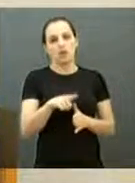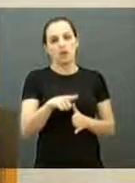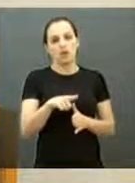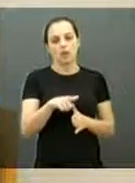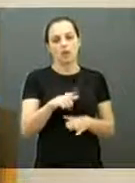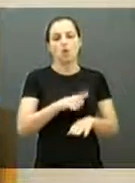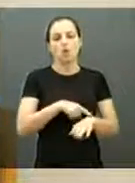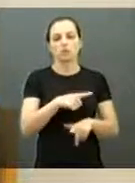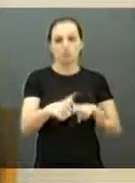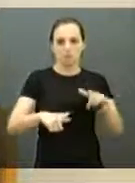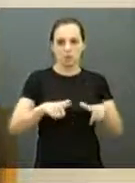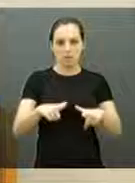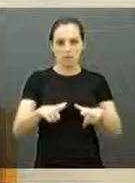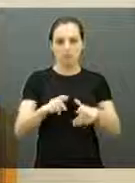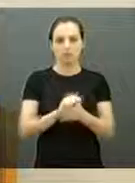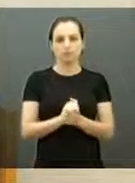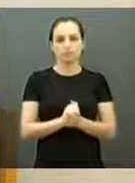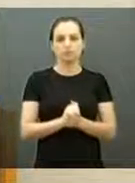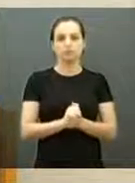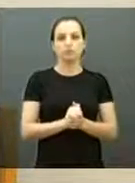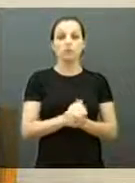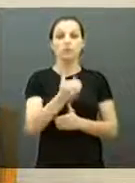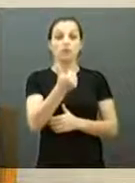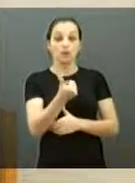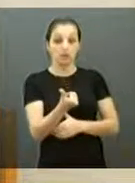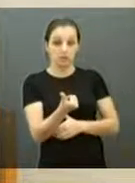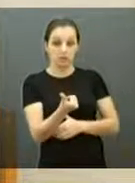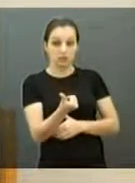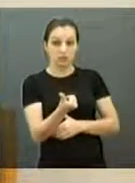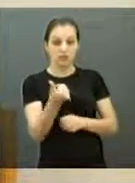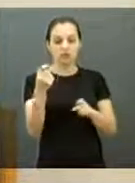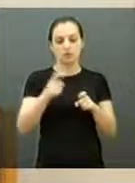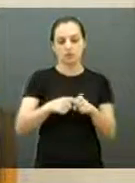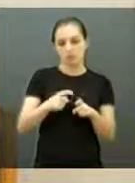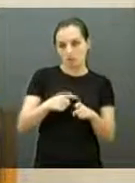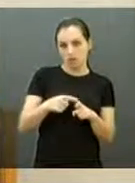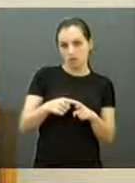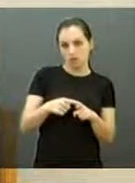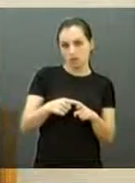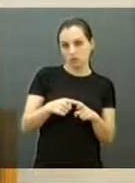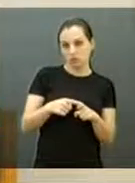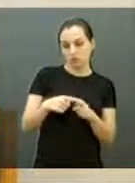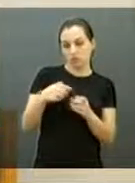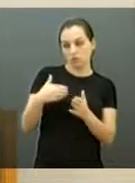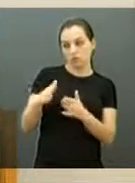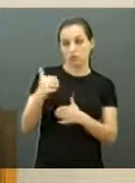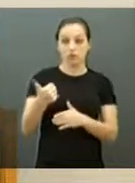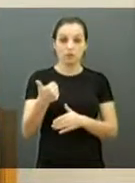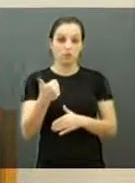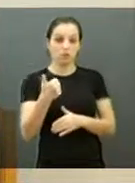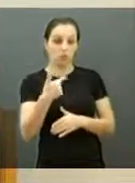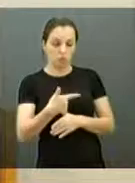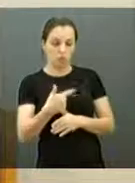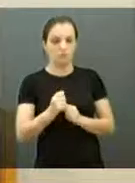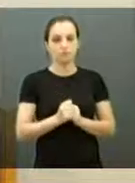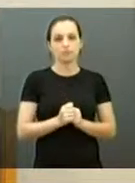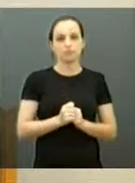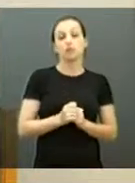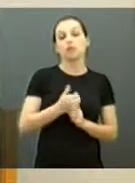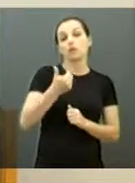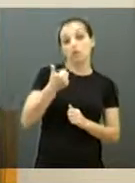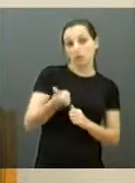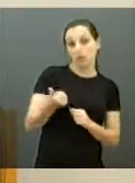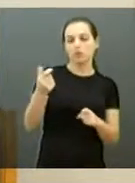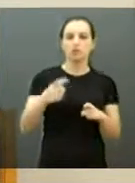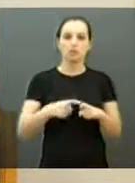Tá? Seis. Então sobraram 12. Desses 12, 6